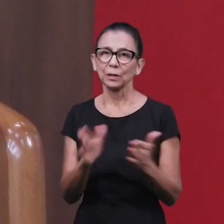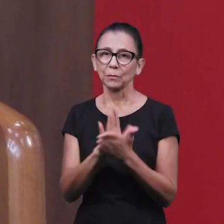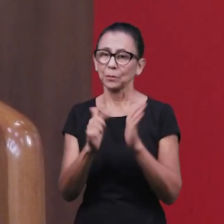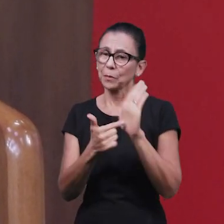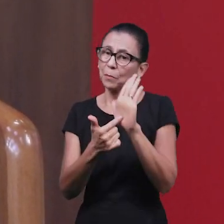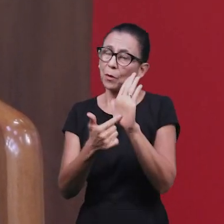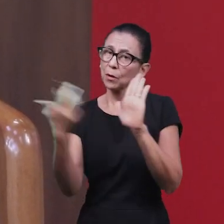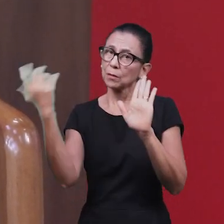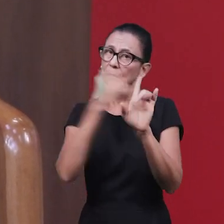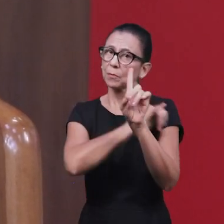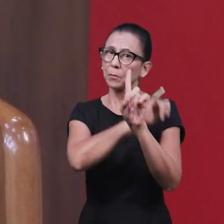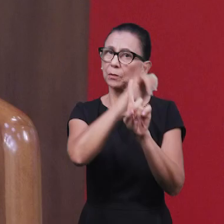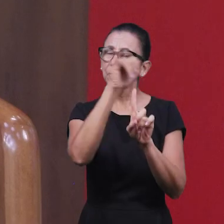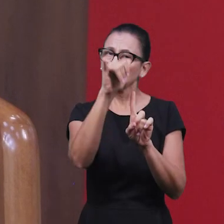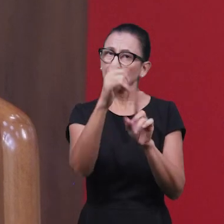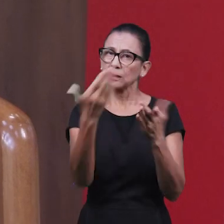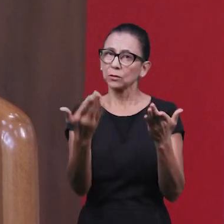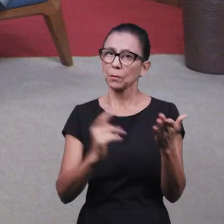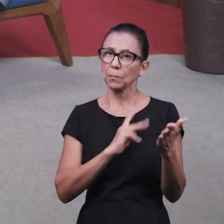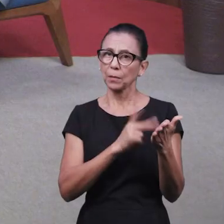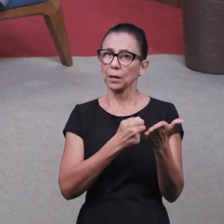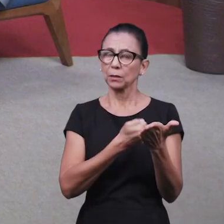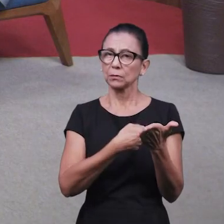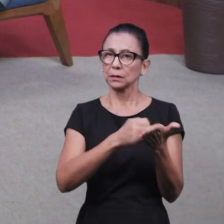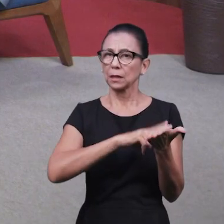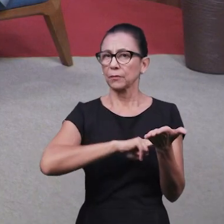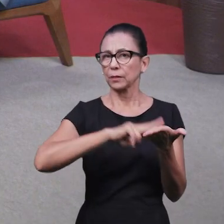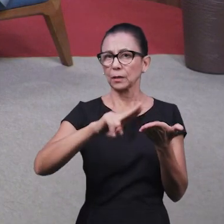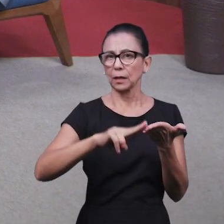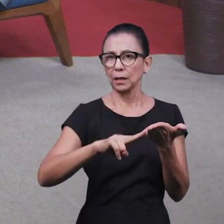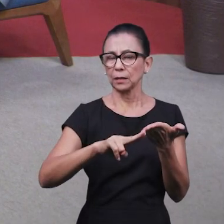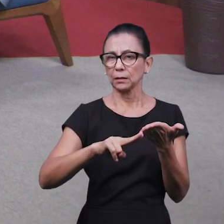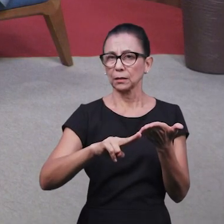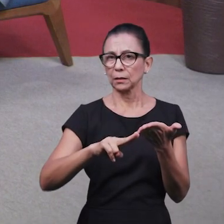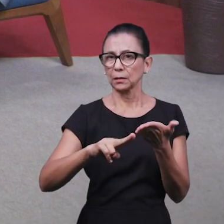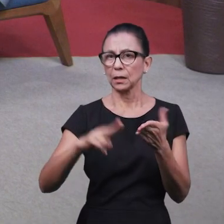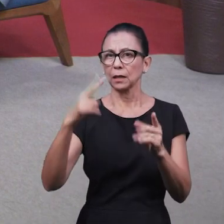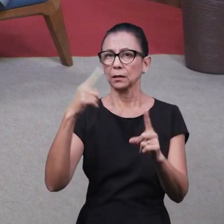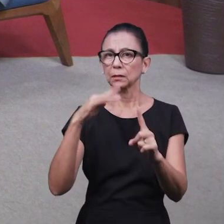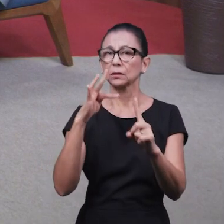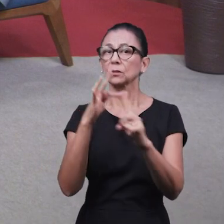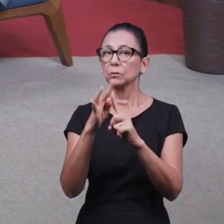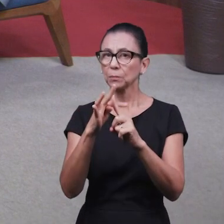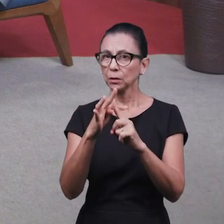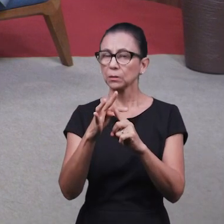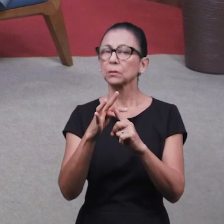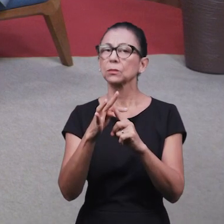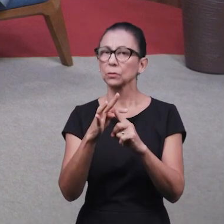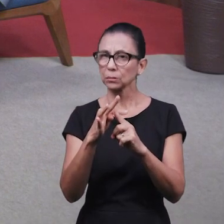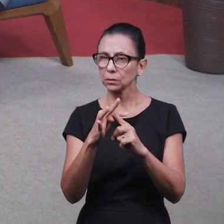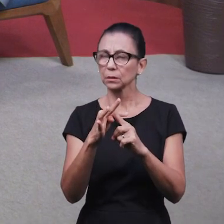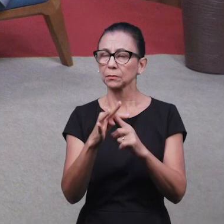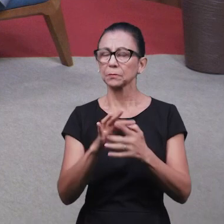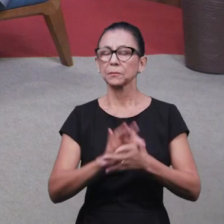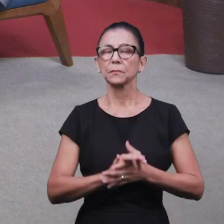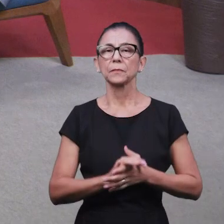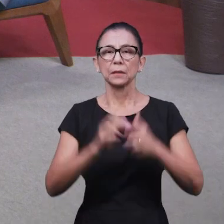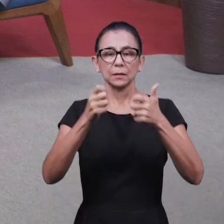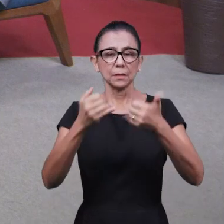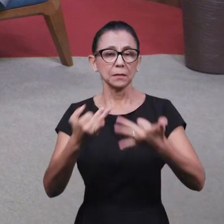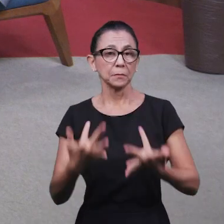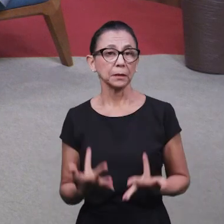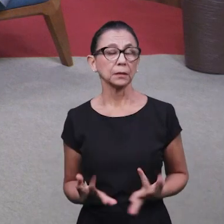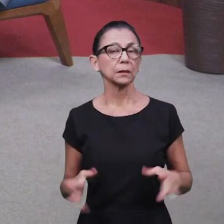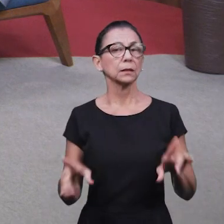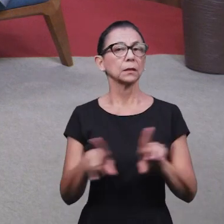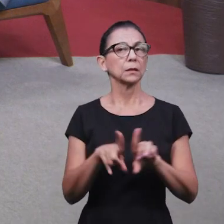nessa passagem, né, quando Paulo escreve na sua primeira carta a Timóteo, ele fala a respeito disso, e inclusive